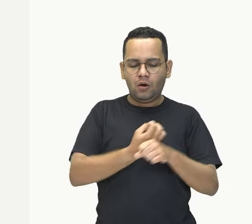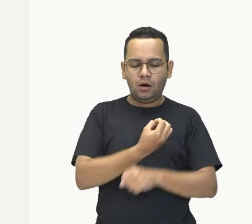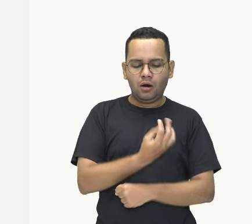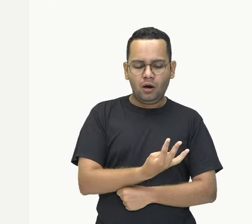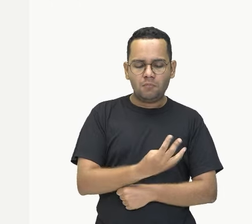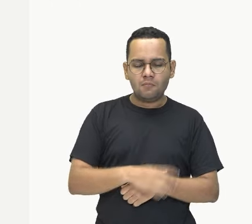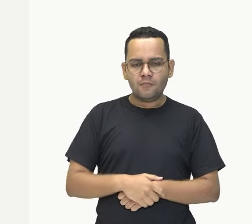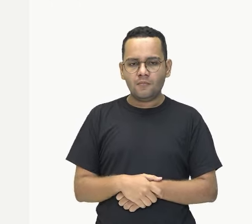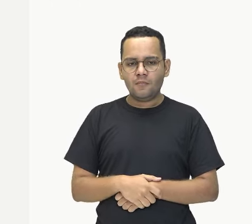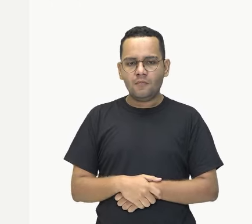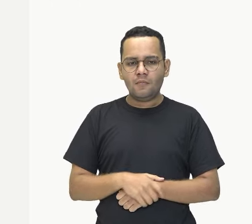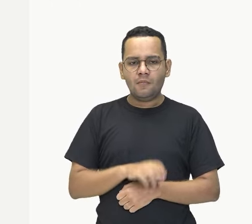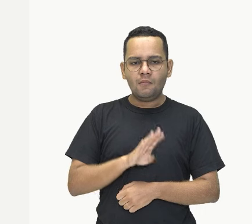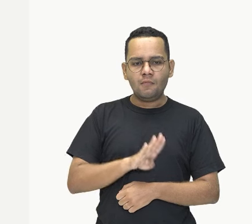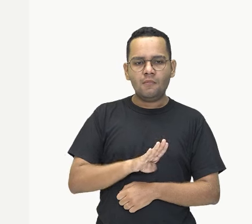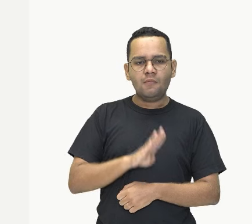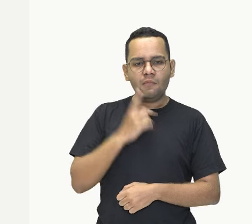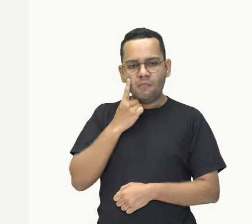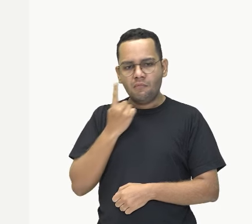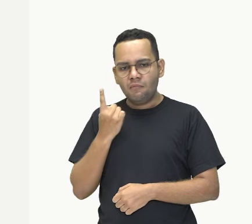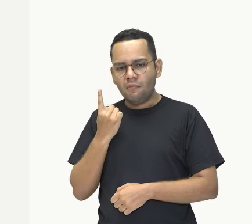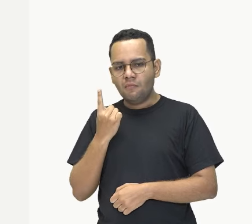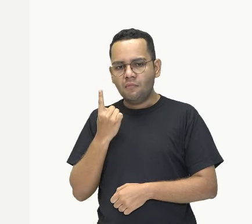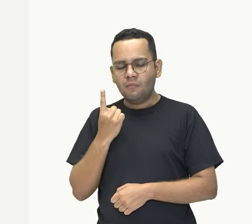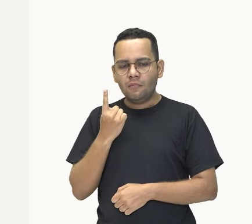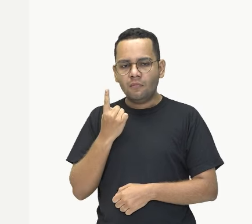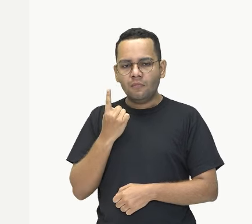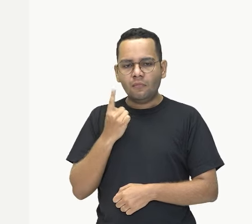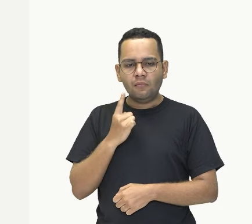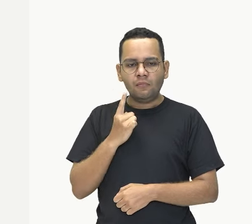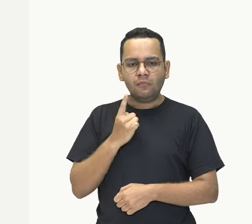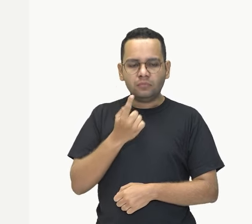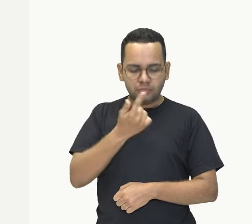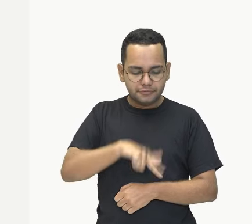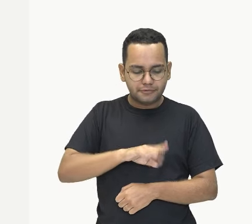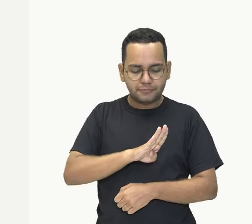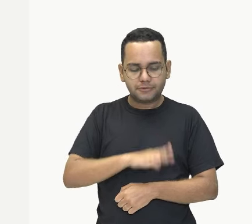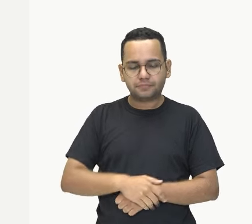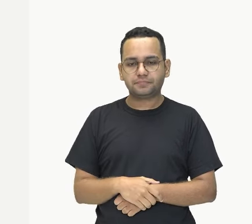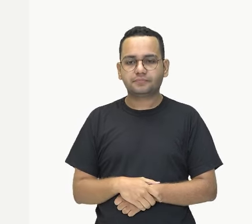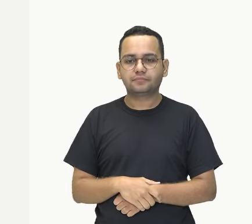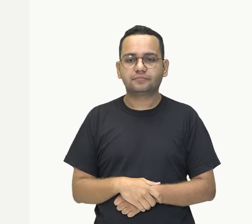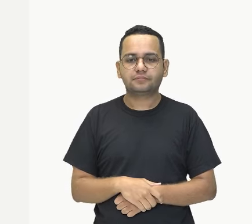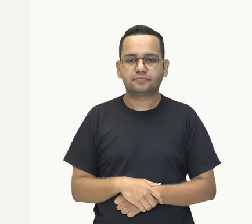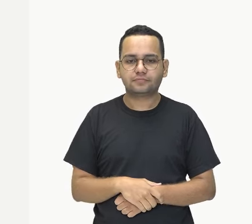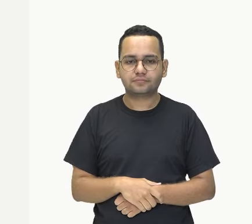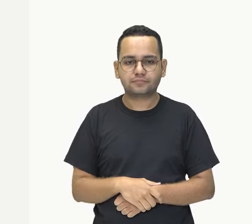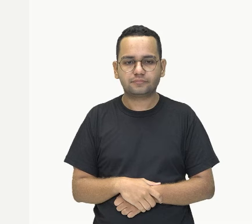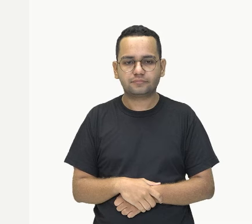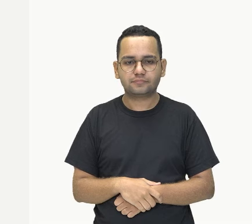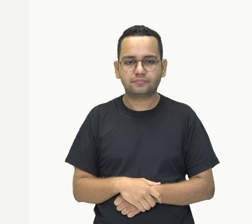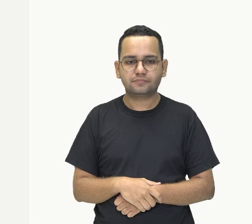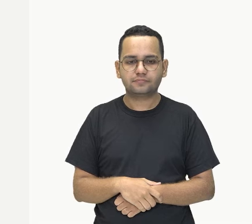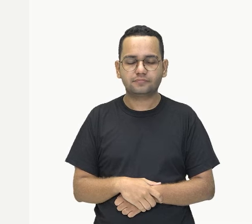4. Tem B aqui? Não. Então, meu B eu só vou repetir. Então, aqui eu vou